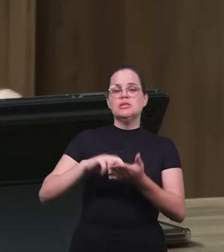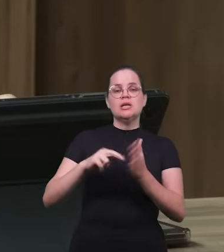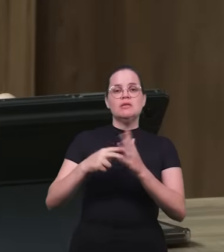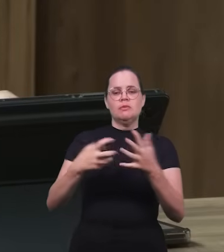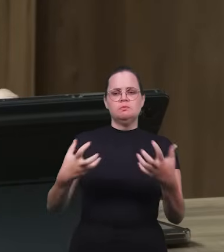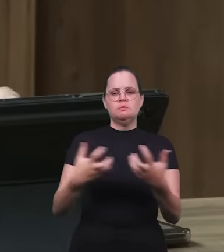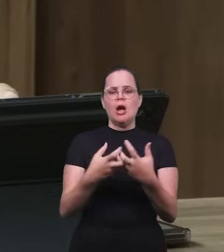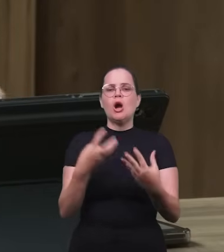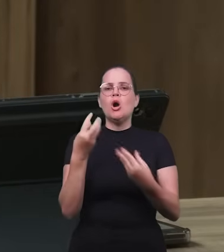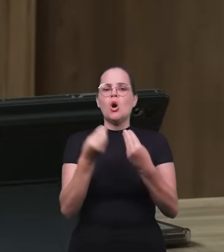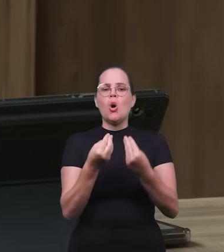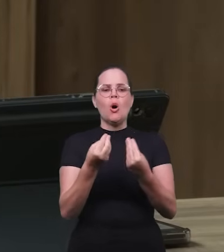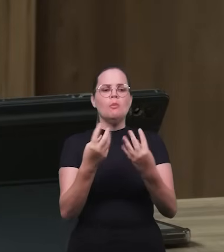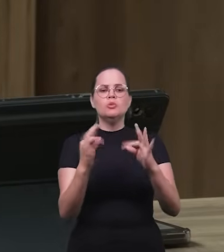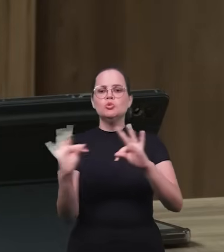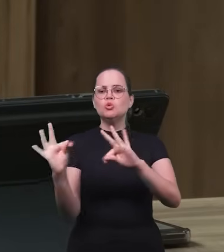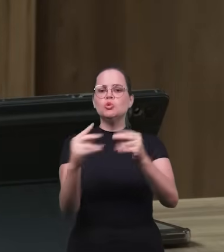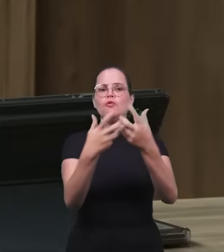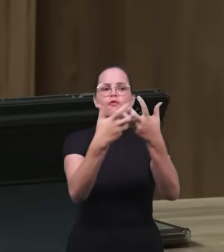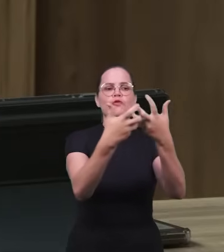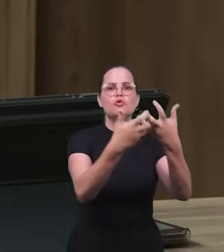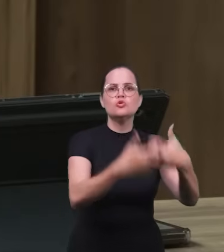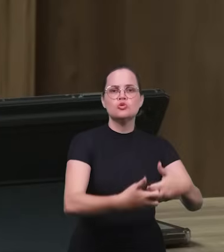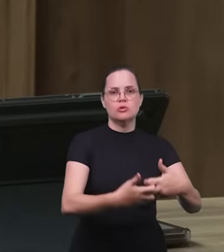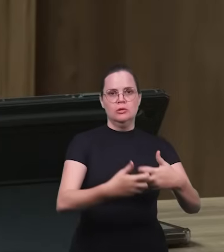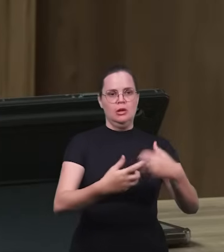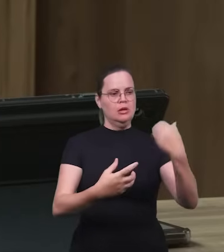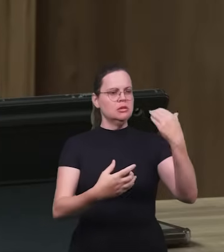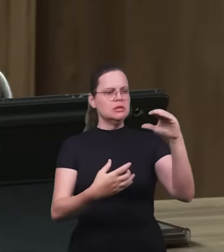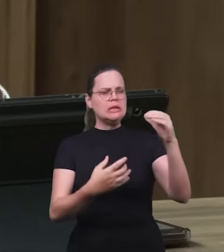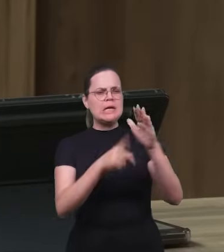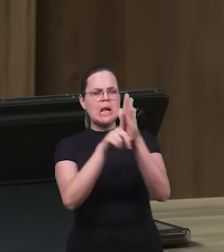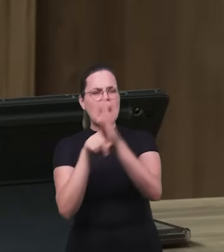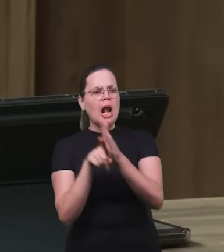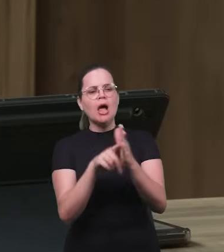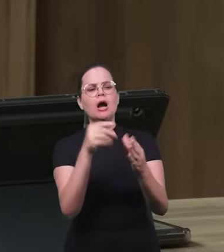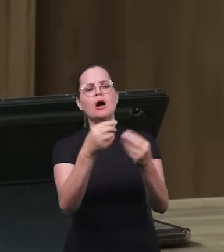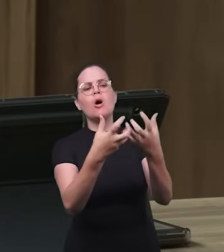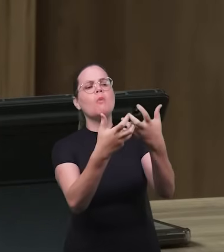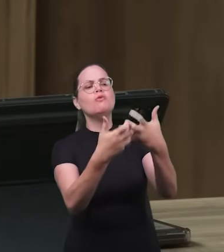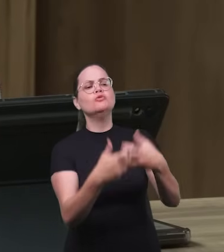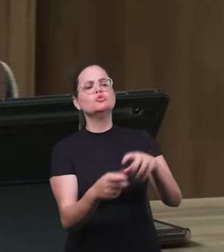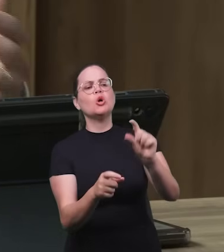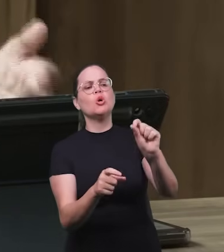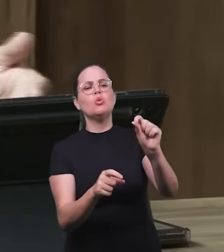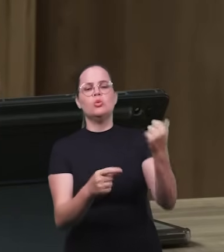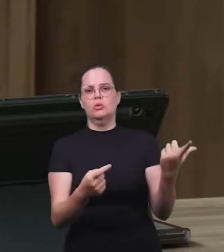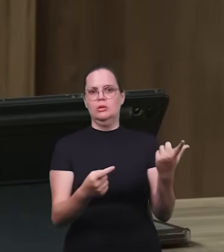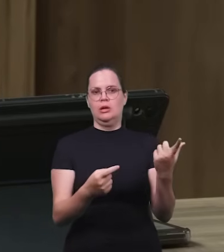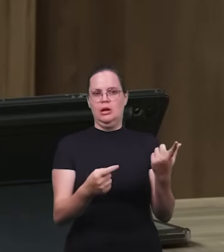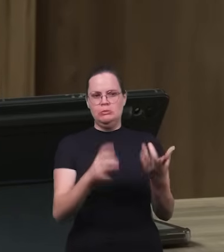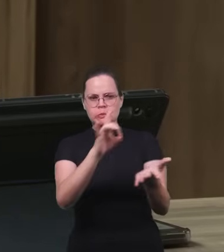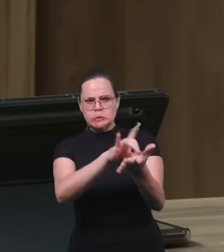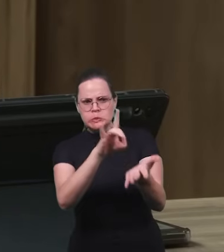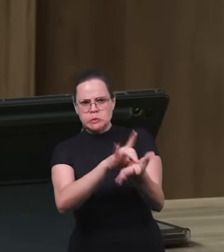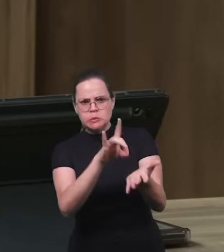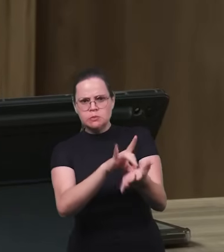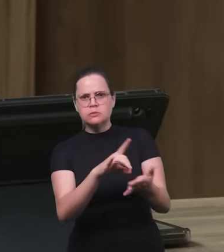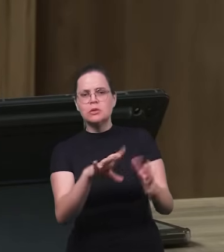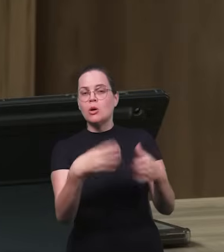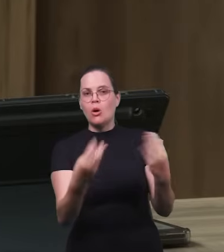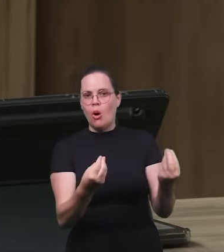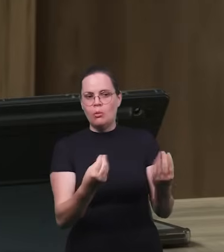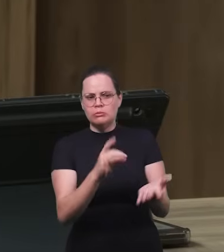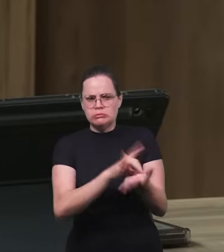ciência ela investiga como a realidade funciona, aquilo que é real, de acordo, né, com a ciência.